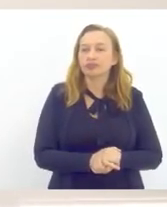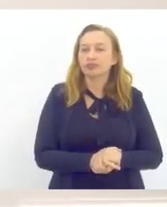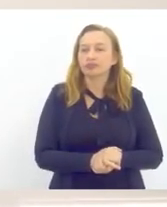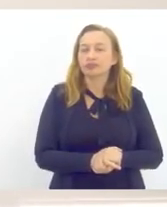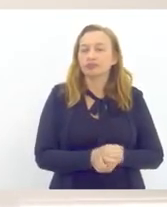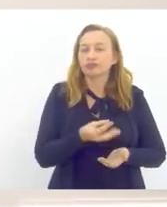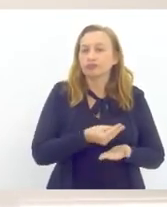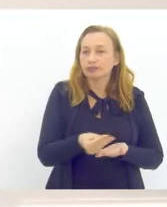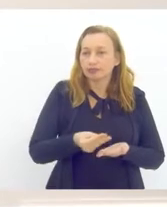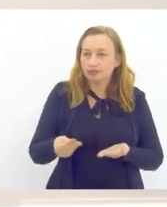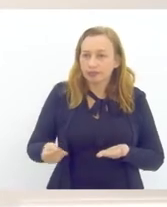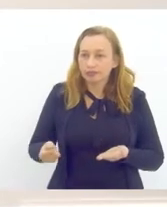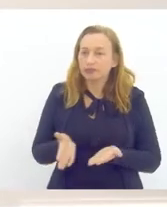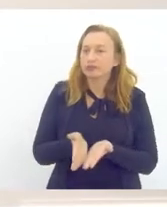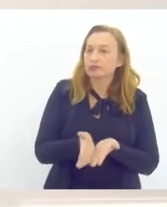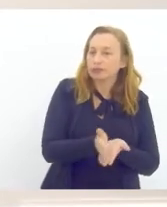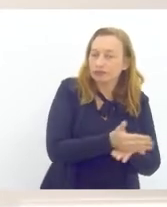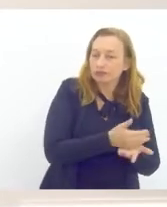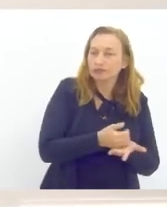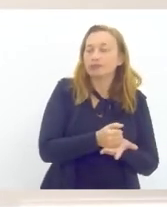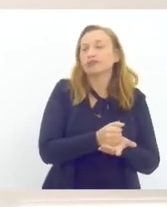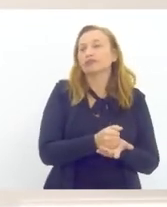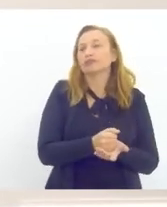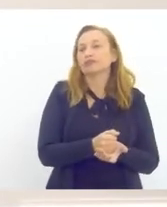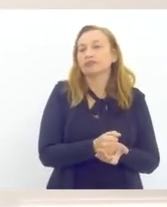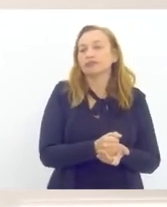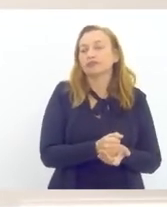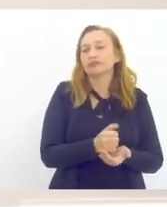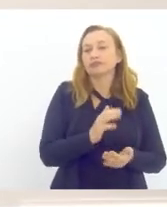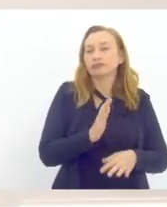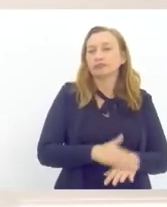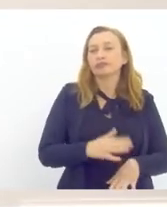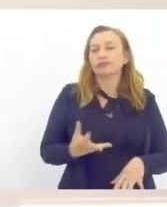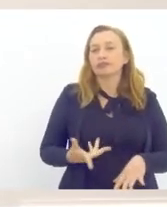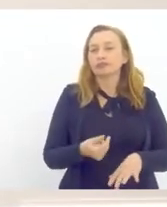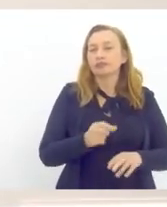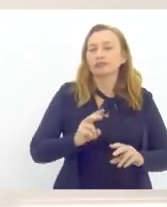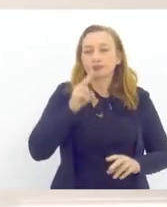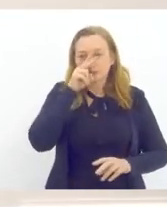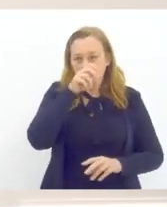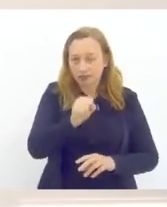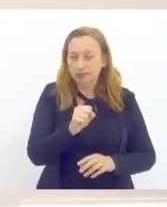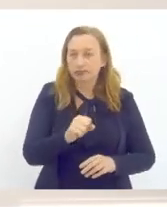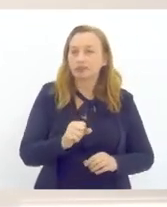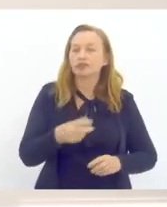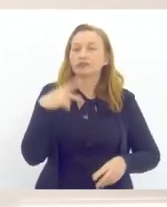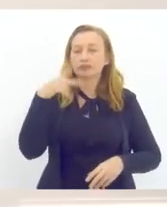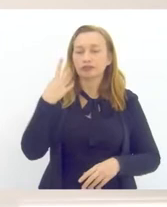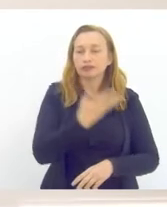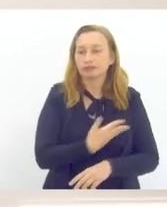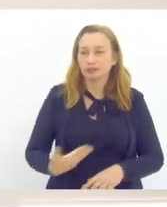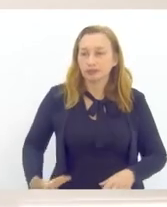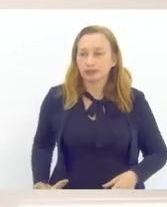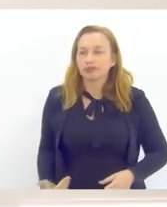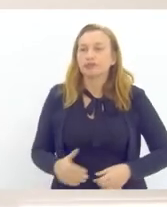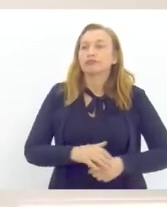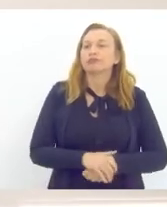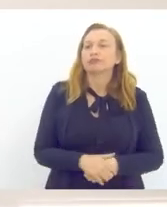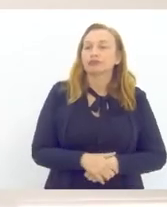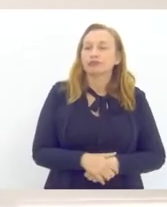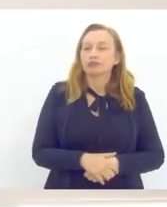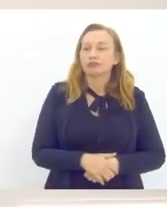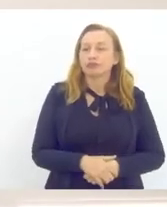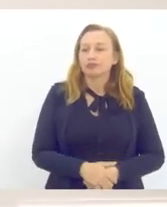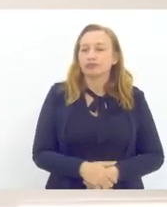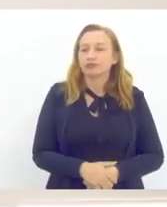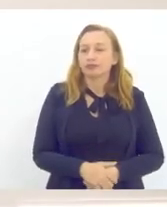da distribuição da arrecadação ela busca gerar mais equidade, fortalecimento e fomento de políticas públicas. Esse é um elemento